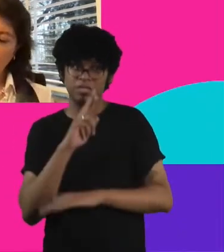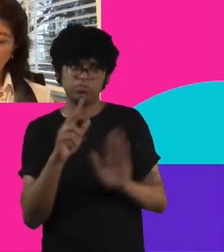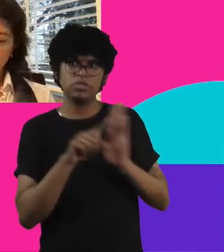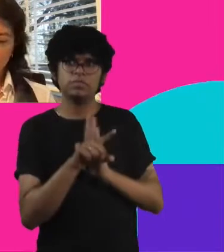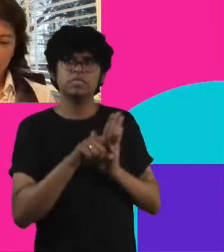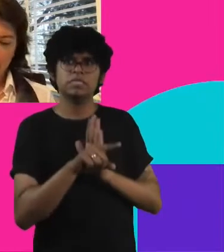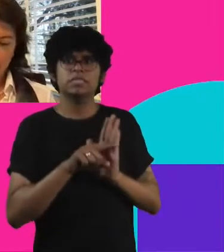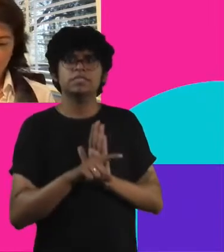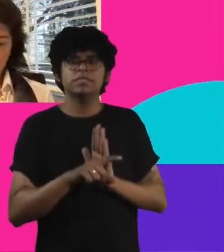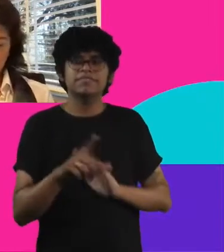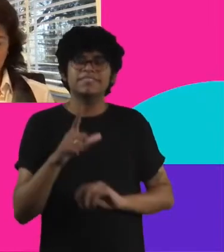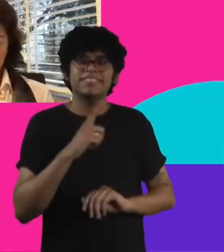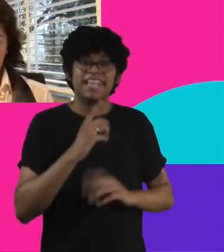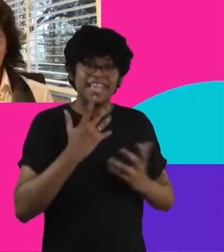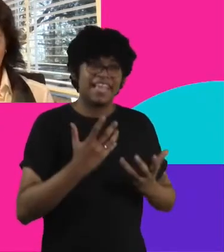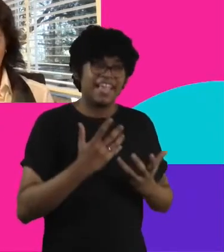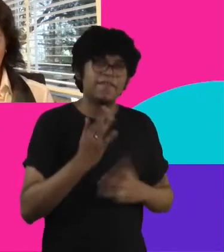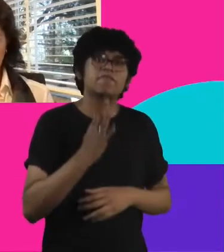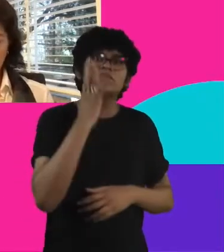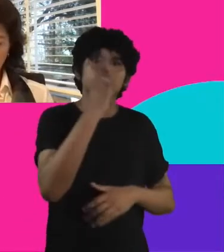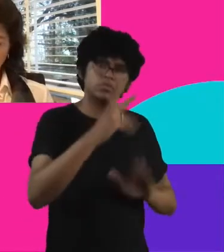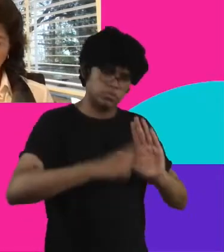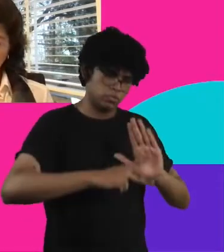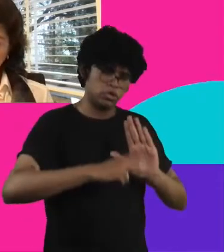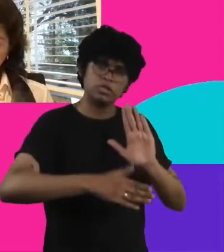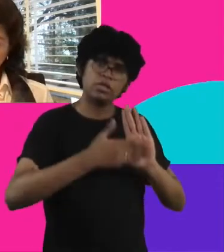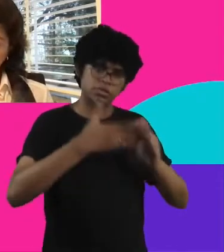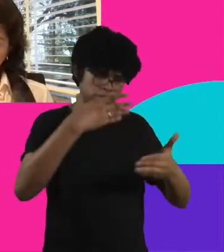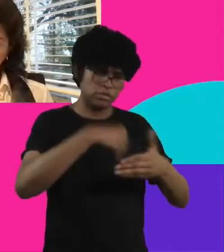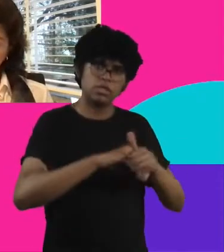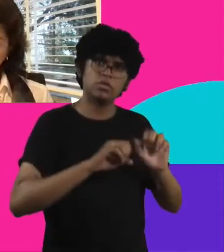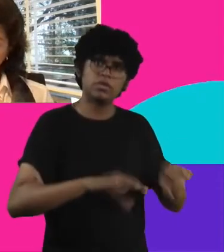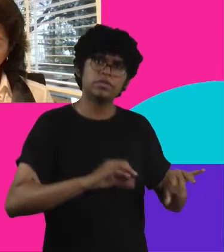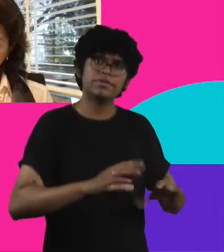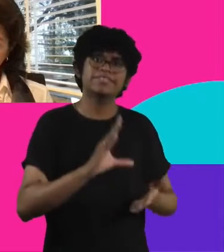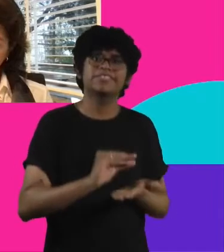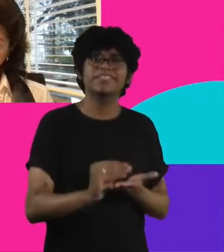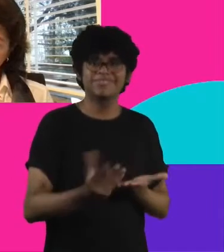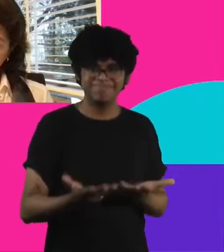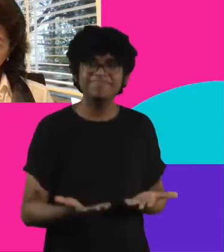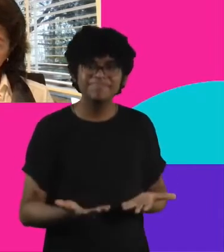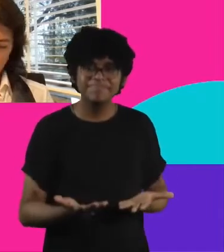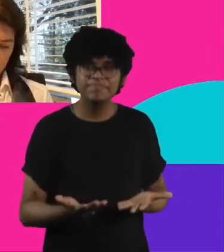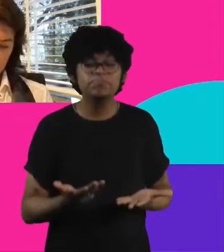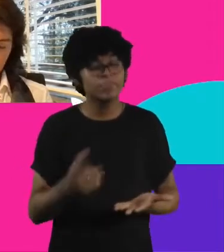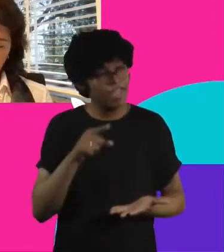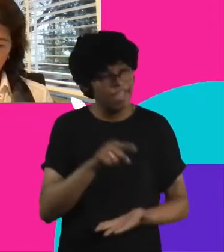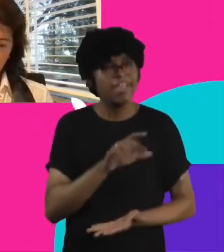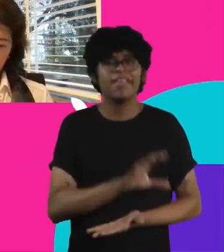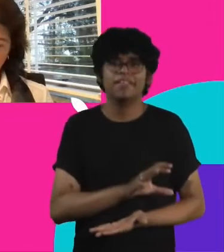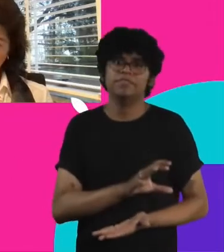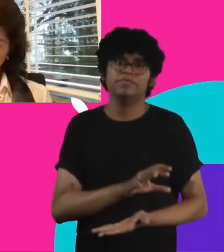têm uma intenção de ter algum programa interno de educação em dados. Então, realmente, esse é um ponto para a